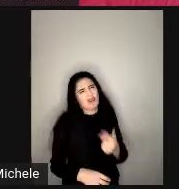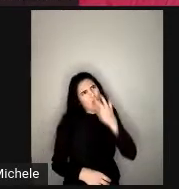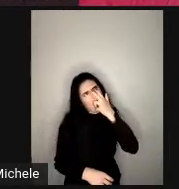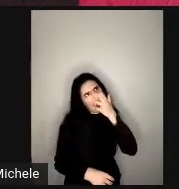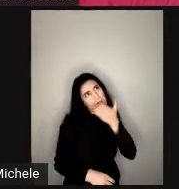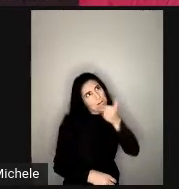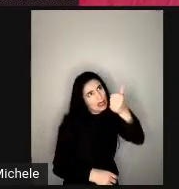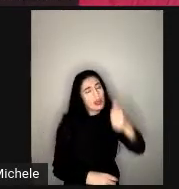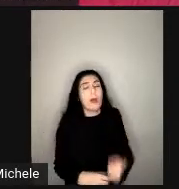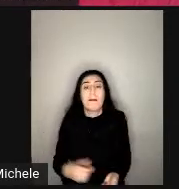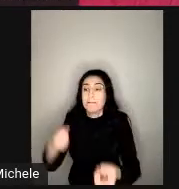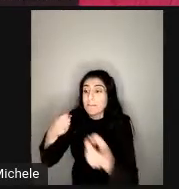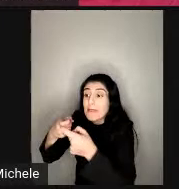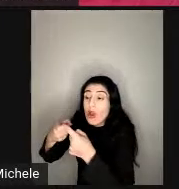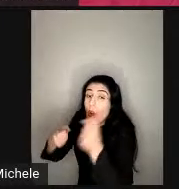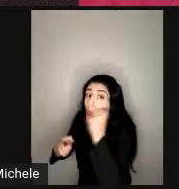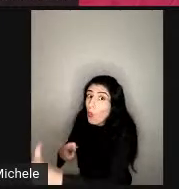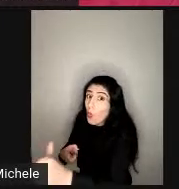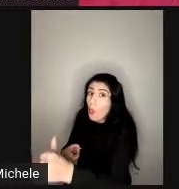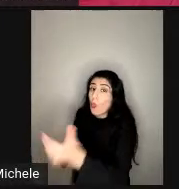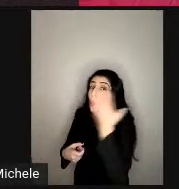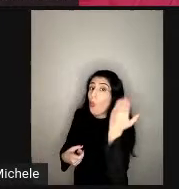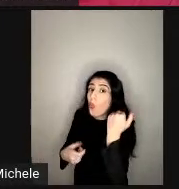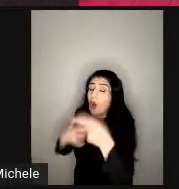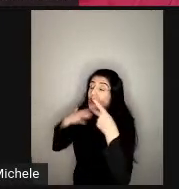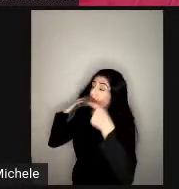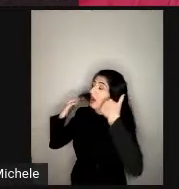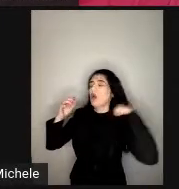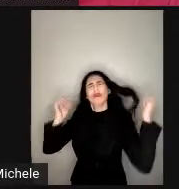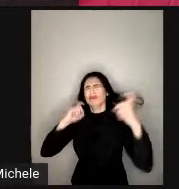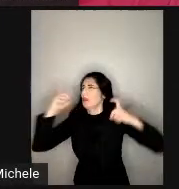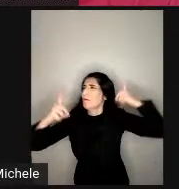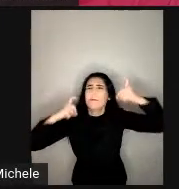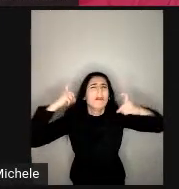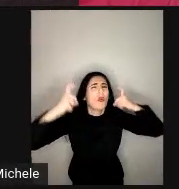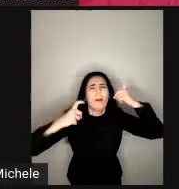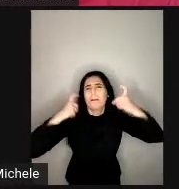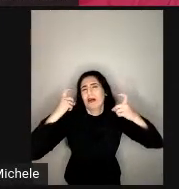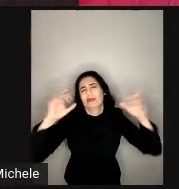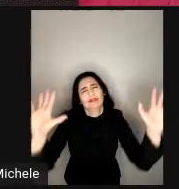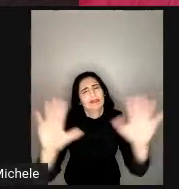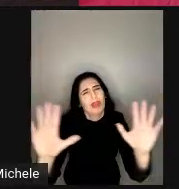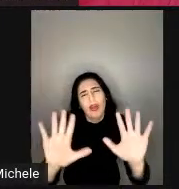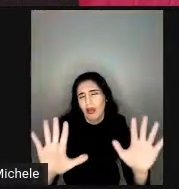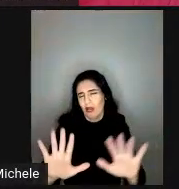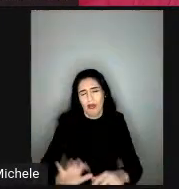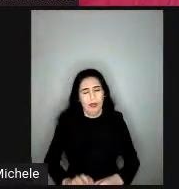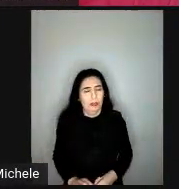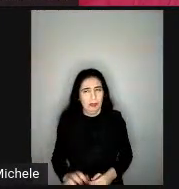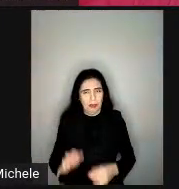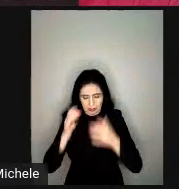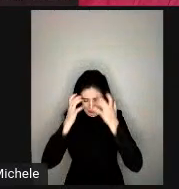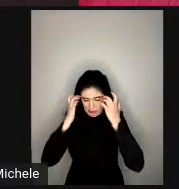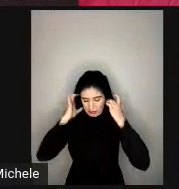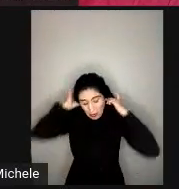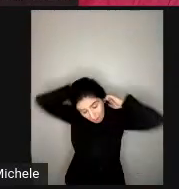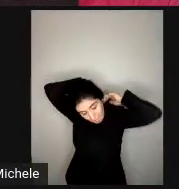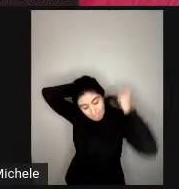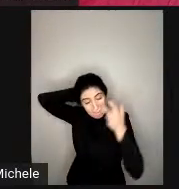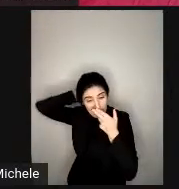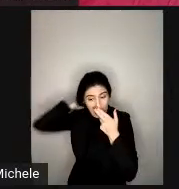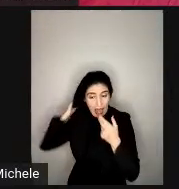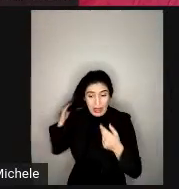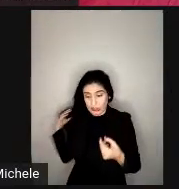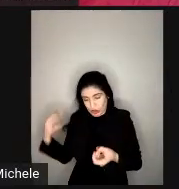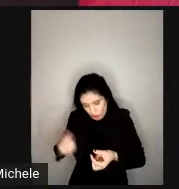médica da eco falou que, ah, eu não me preocupasse, que parecia ser um nódulo, né, que